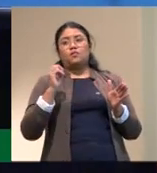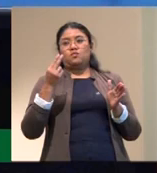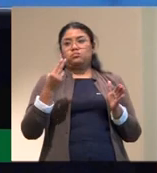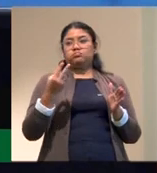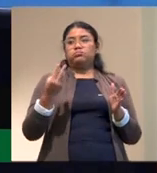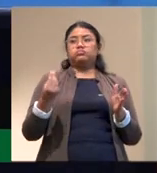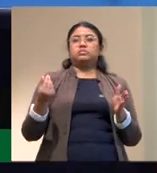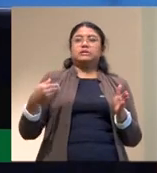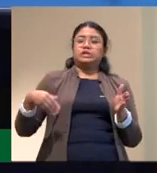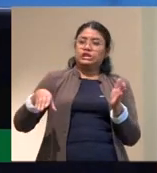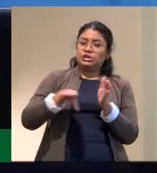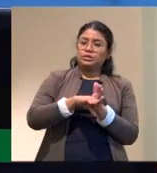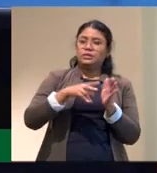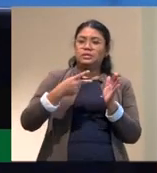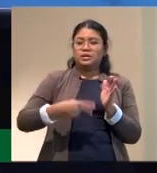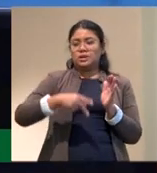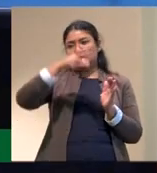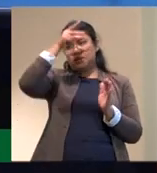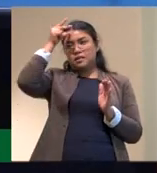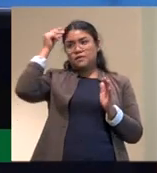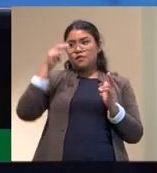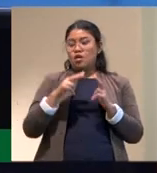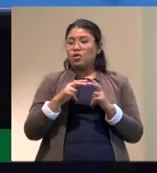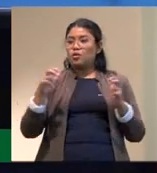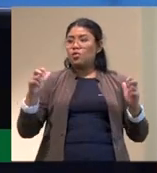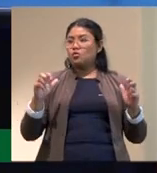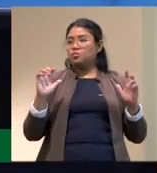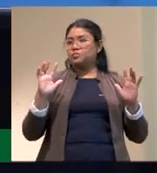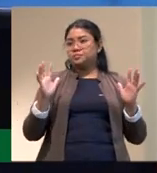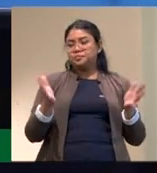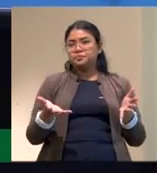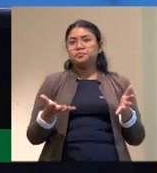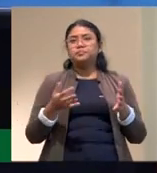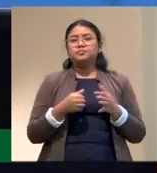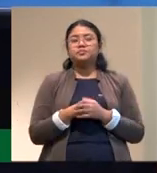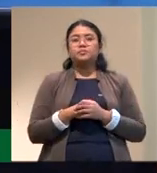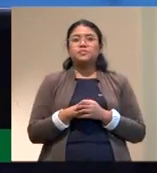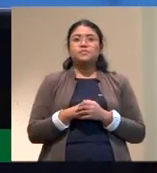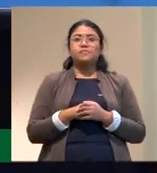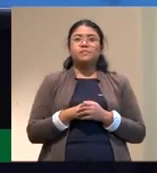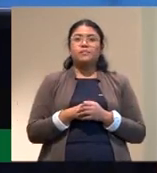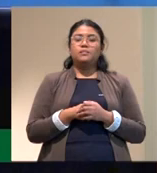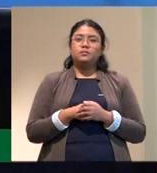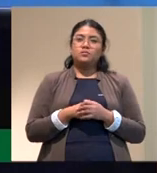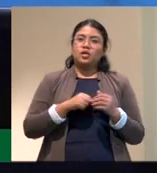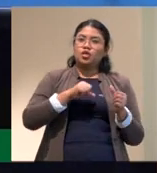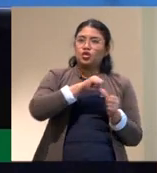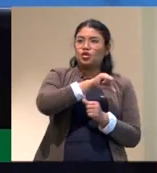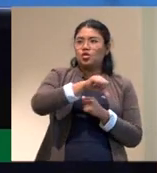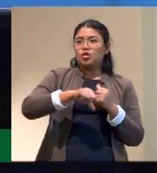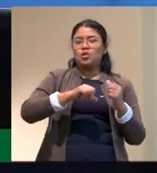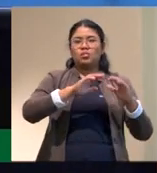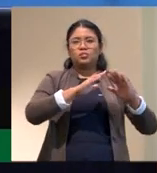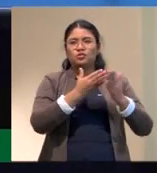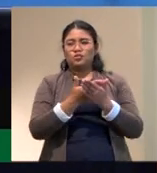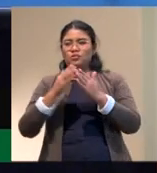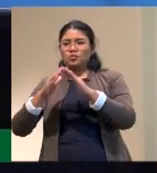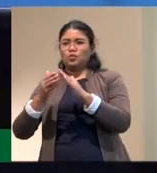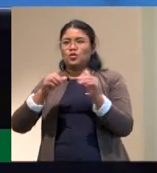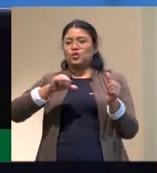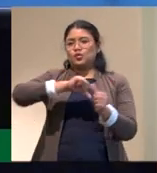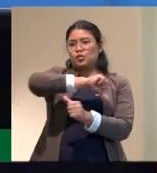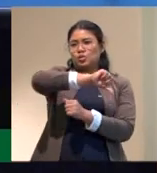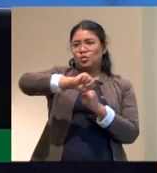nesta rede, e mesmo para quem já está há algum tempo, quando muda de unidade, eu acho que se coloca